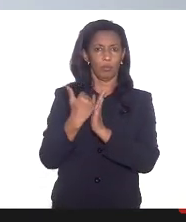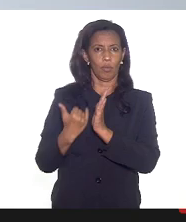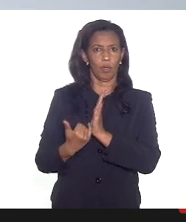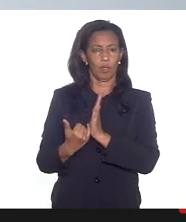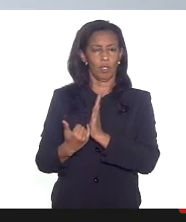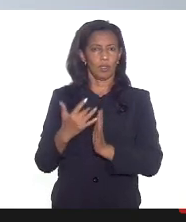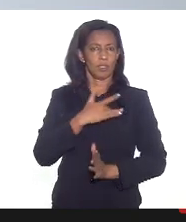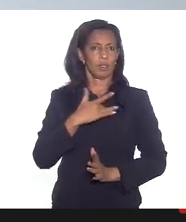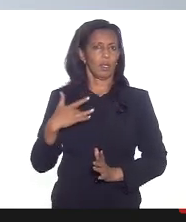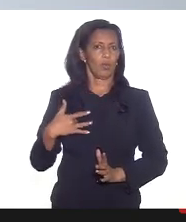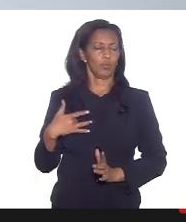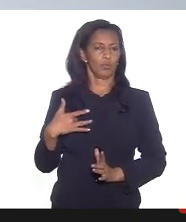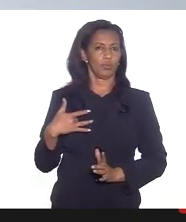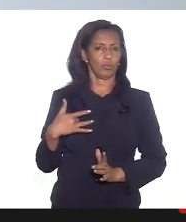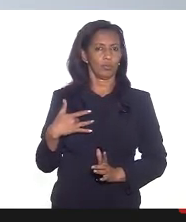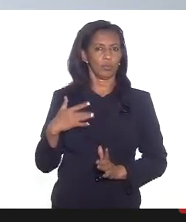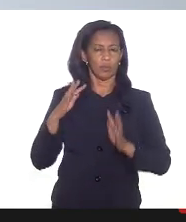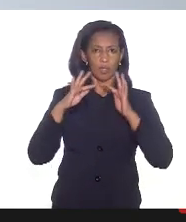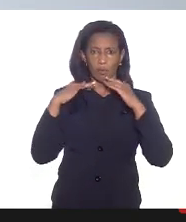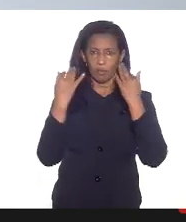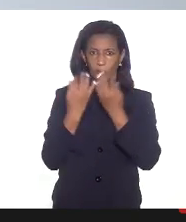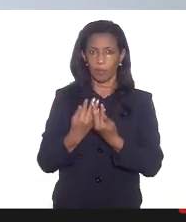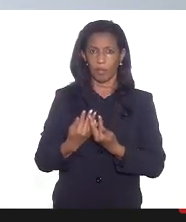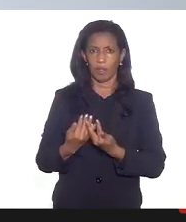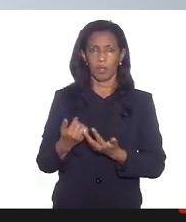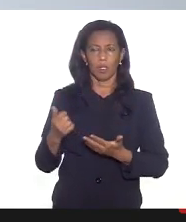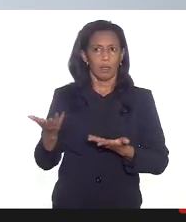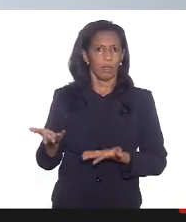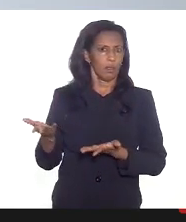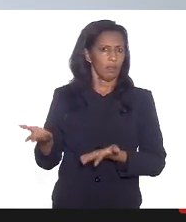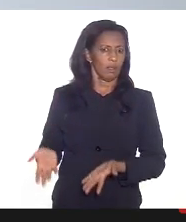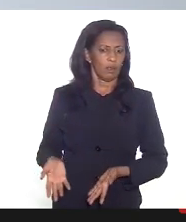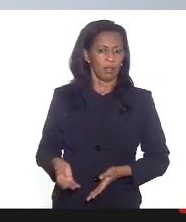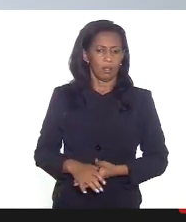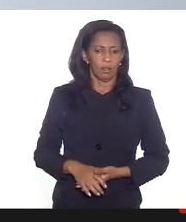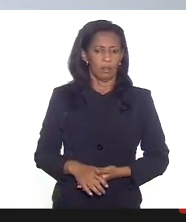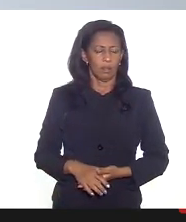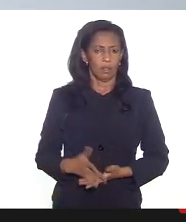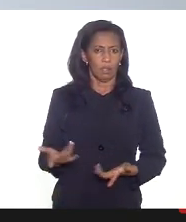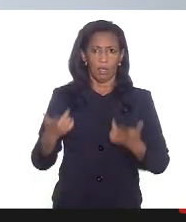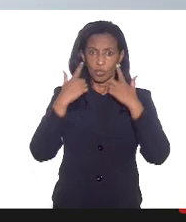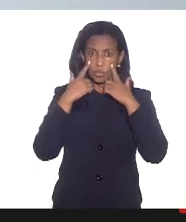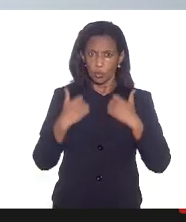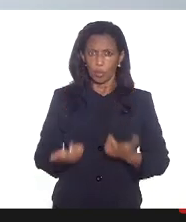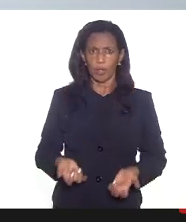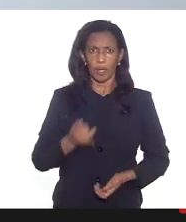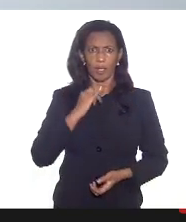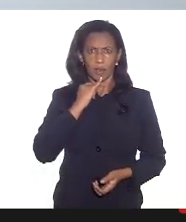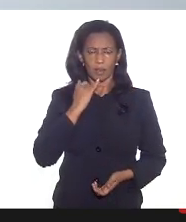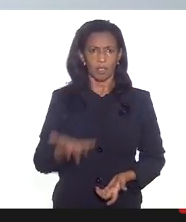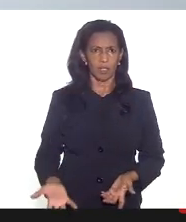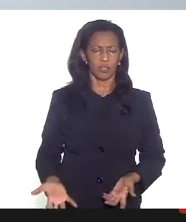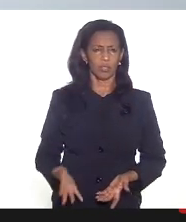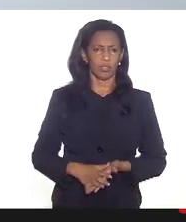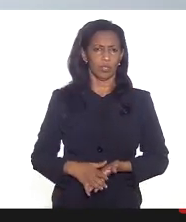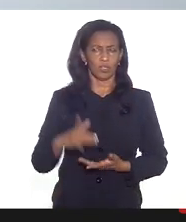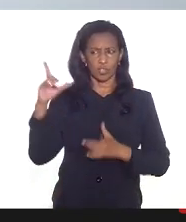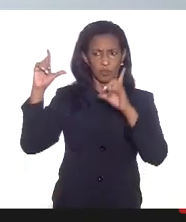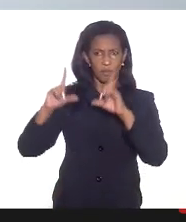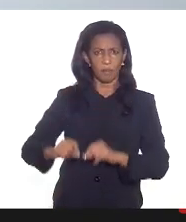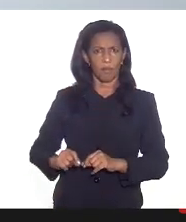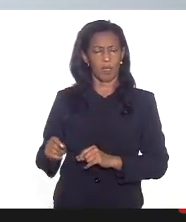saúde da família que ele é algo é que é de chorar mesmo a gente cada vez mais